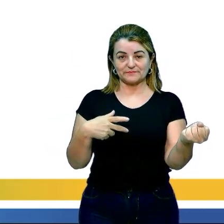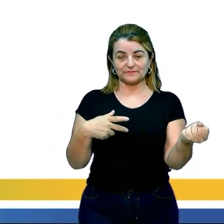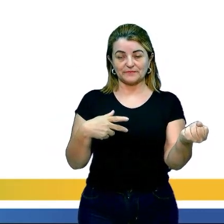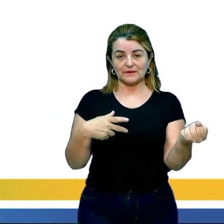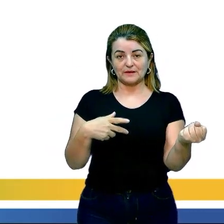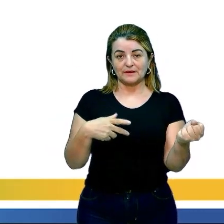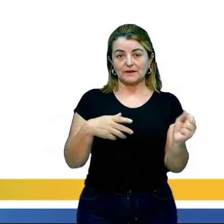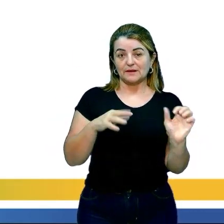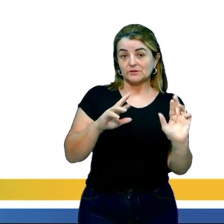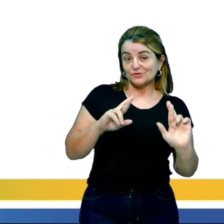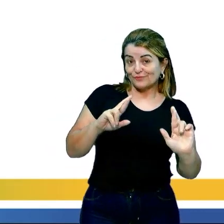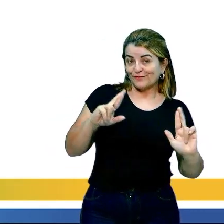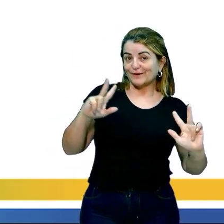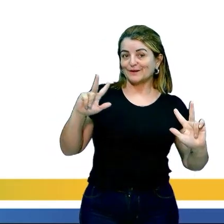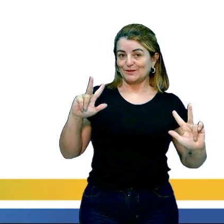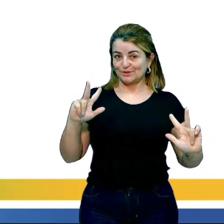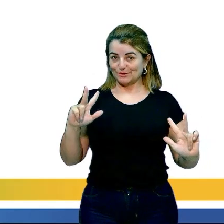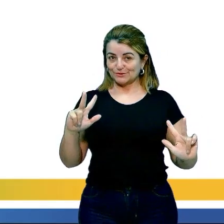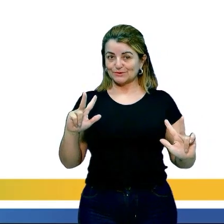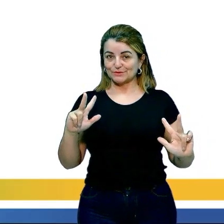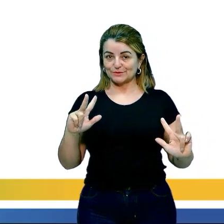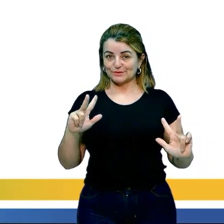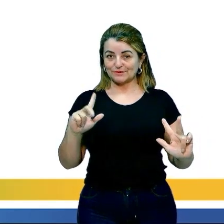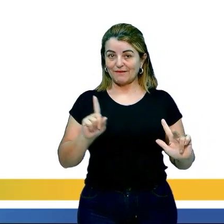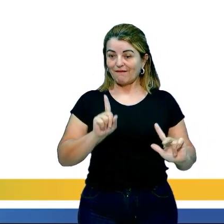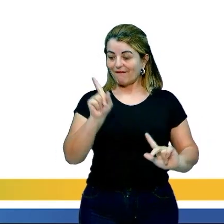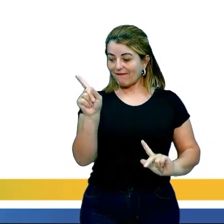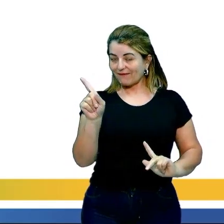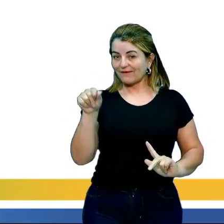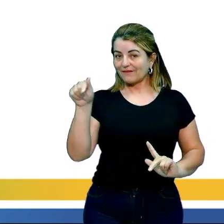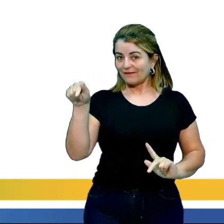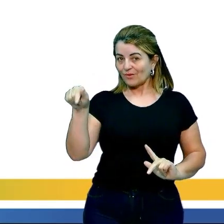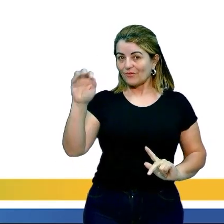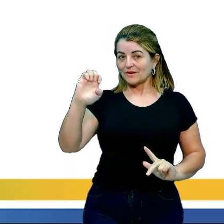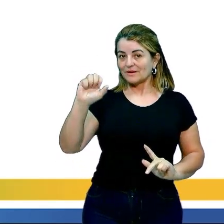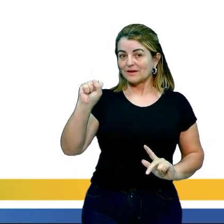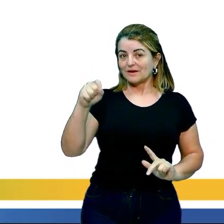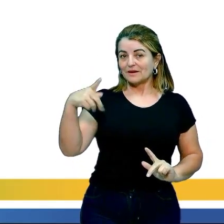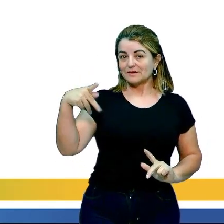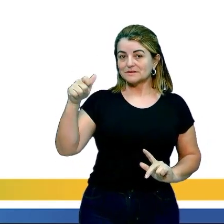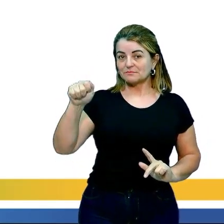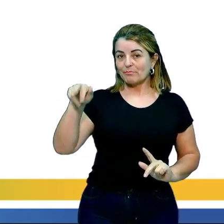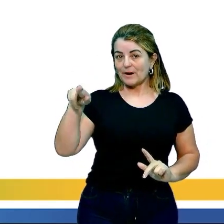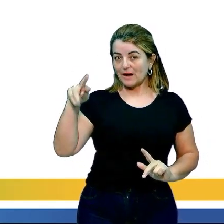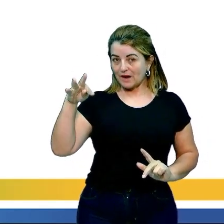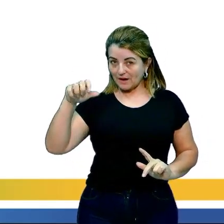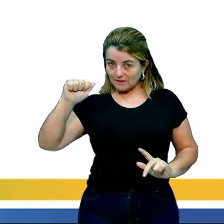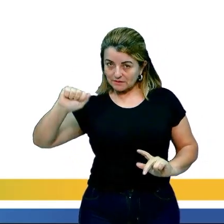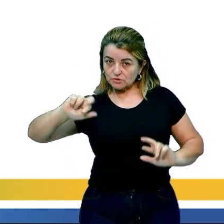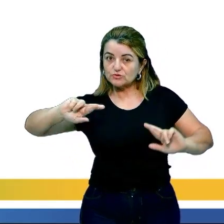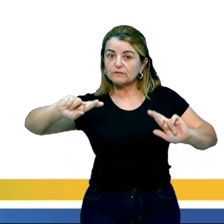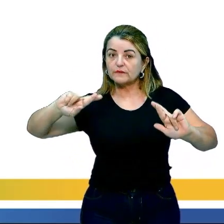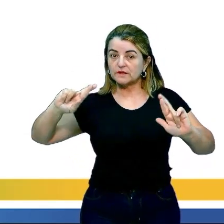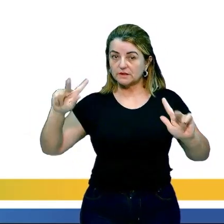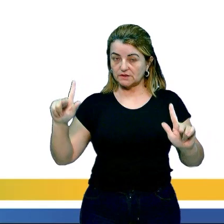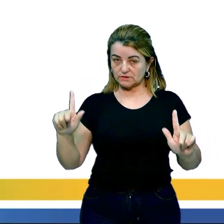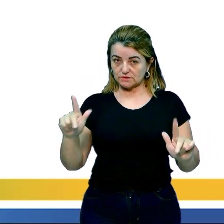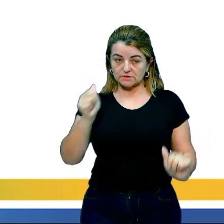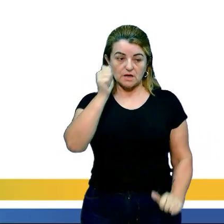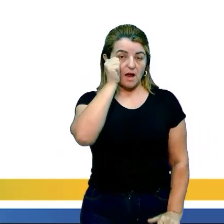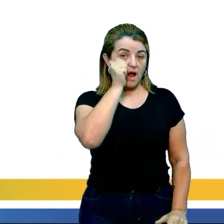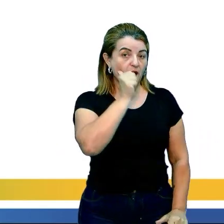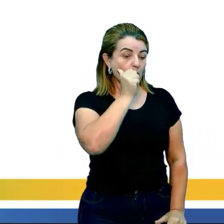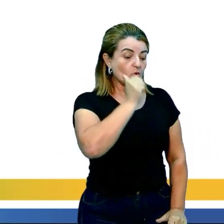atenienses Diferentemente lá e Esparta que nós vamos ver então gravem bem as mulheres nós vamos dar